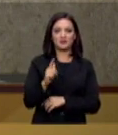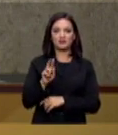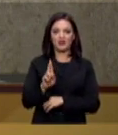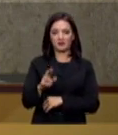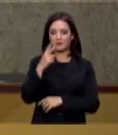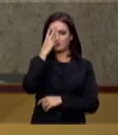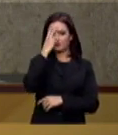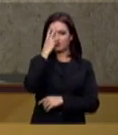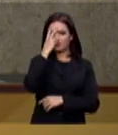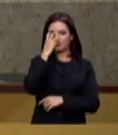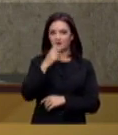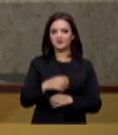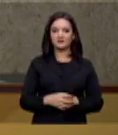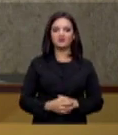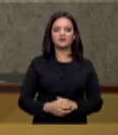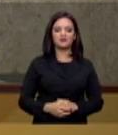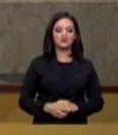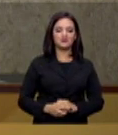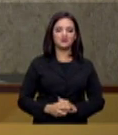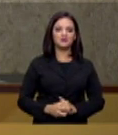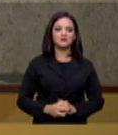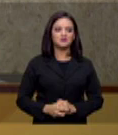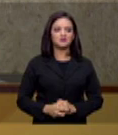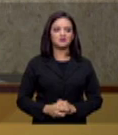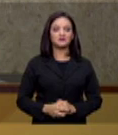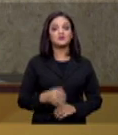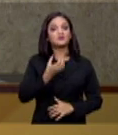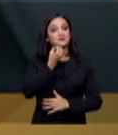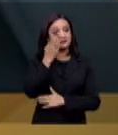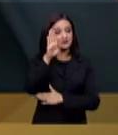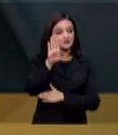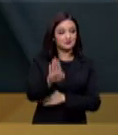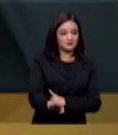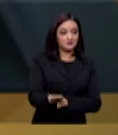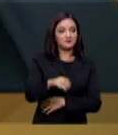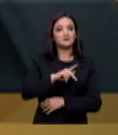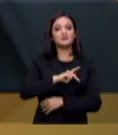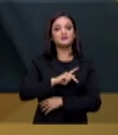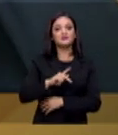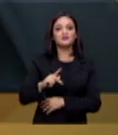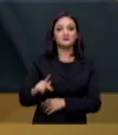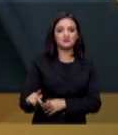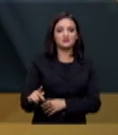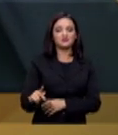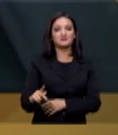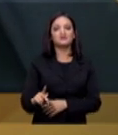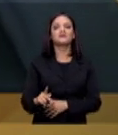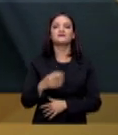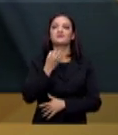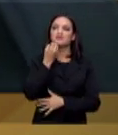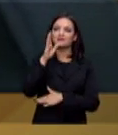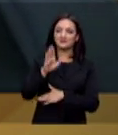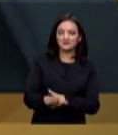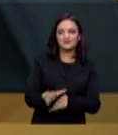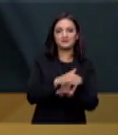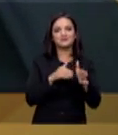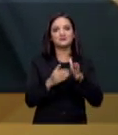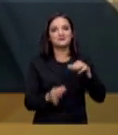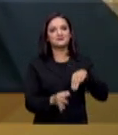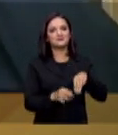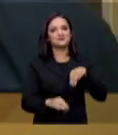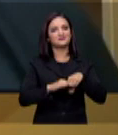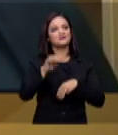vice-procurador-geral da República. Muito boa tarde, senhor presidente. Muito boa tarde, senhoras ministras, senhores